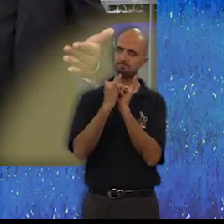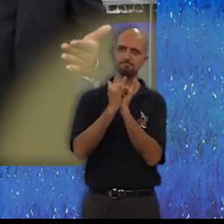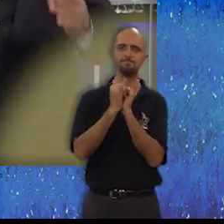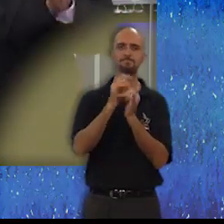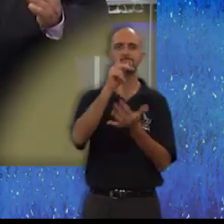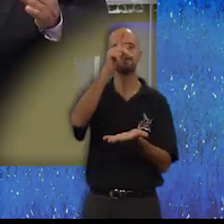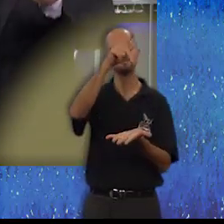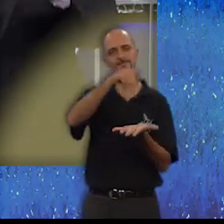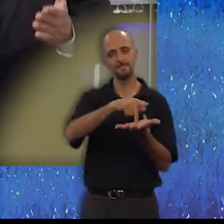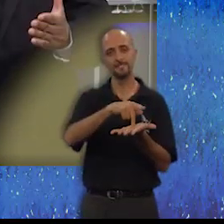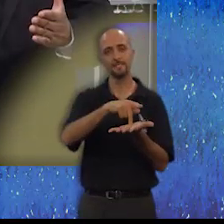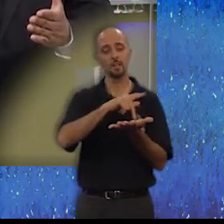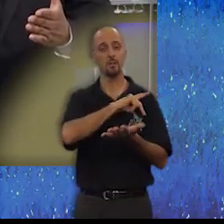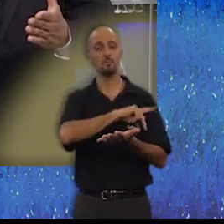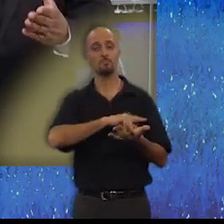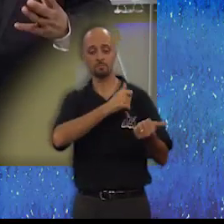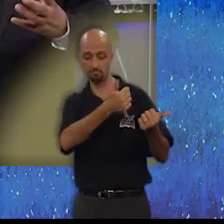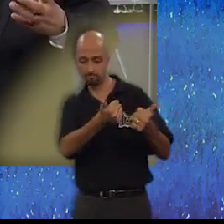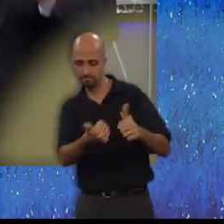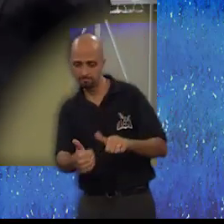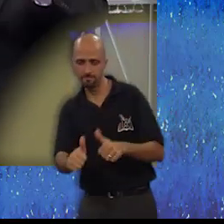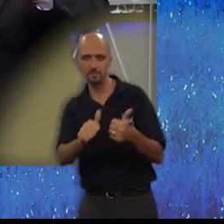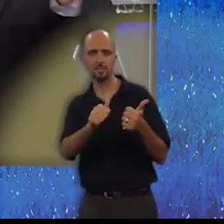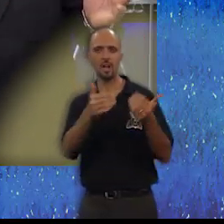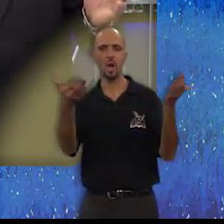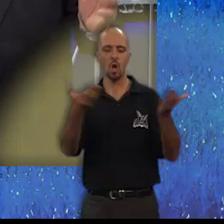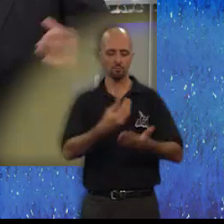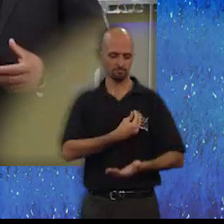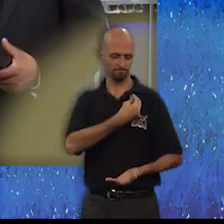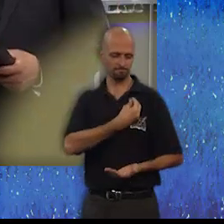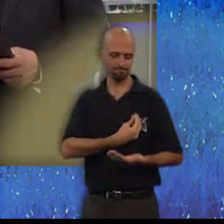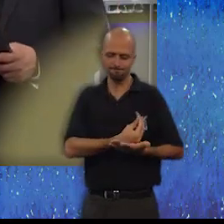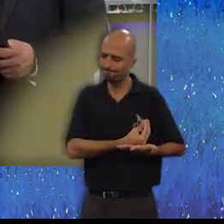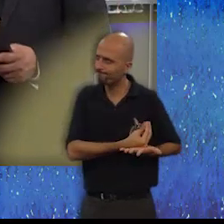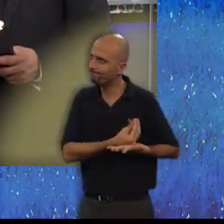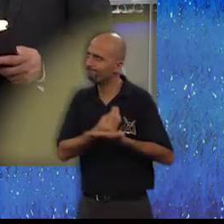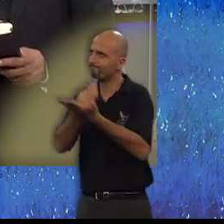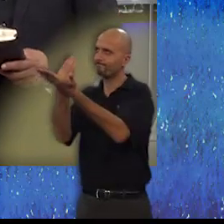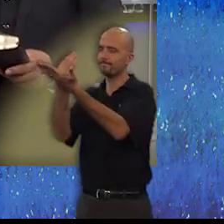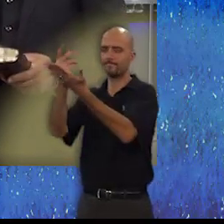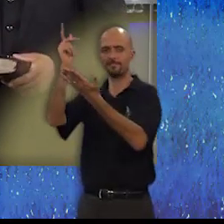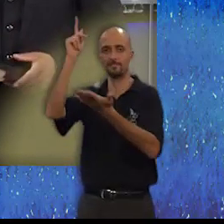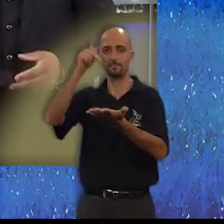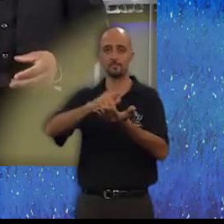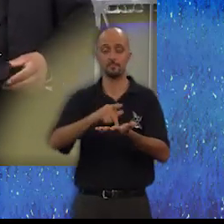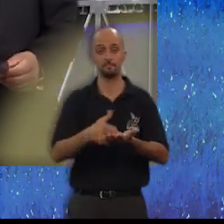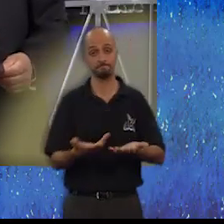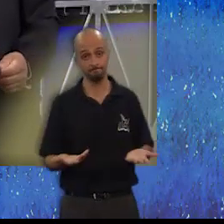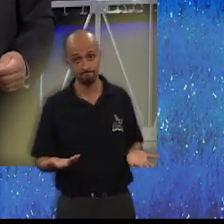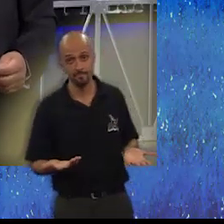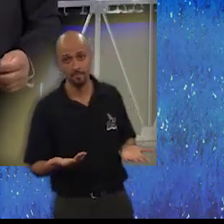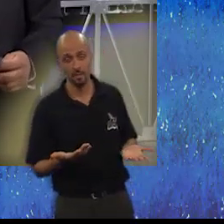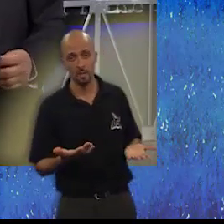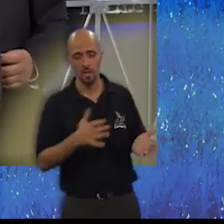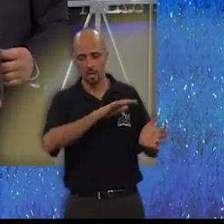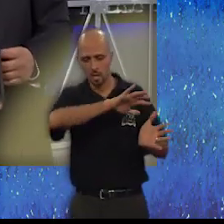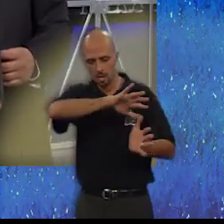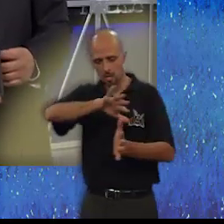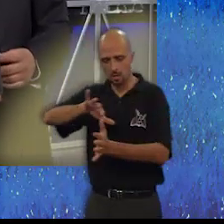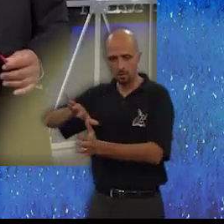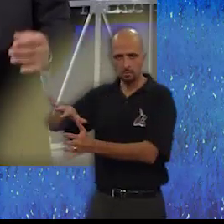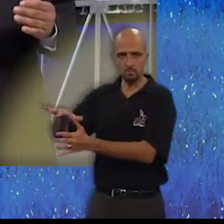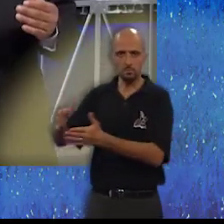batizado, mostrando com isso a sua entrega total ao Senhor Jesus. Sabe, meu amigo,